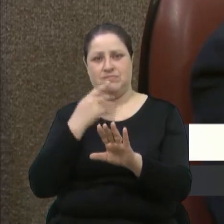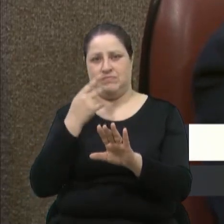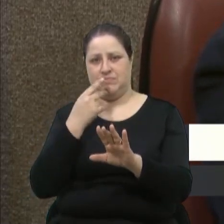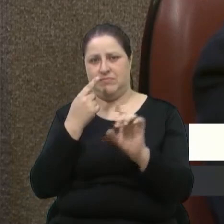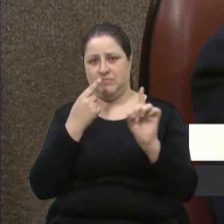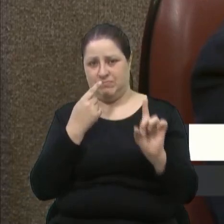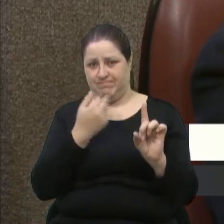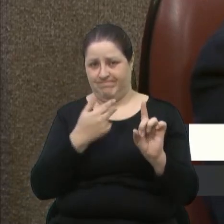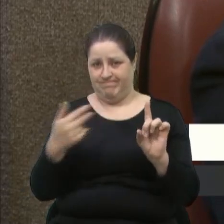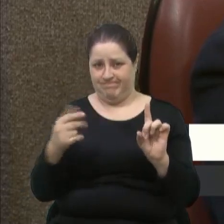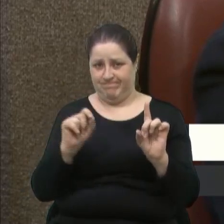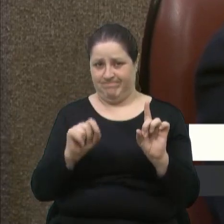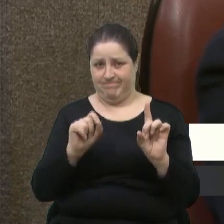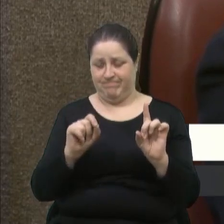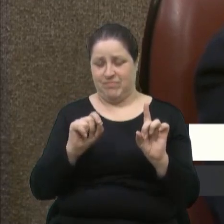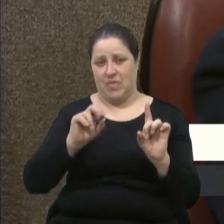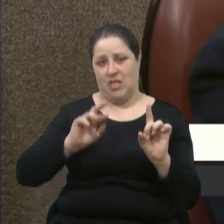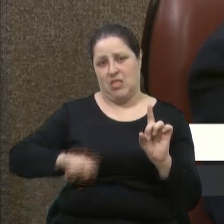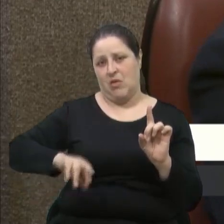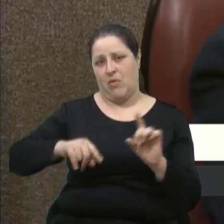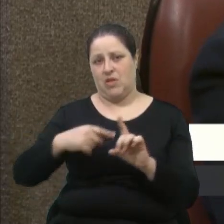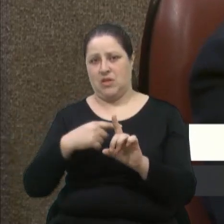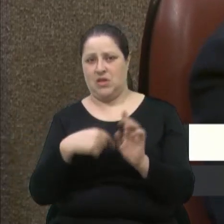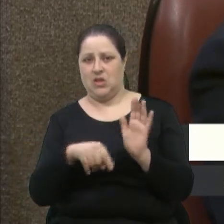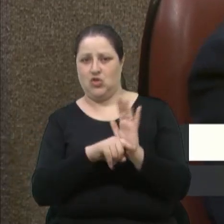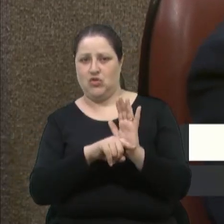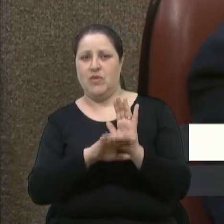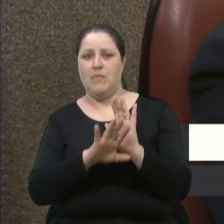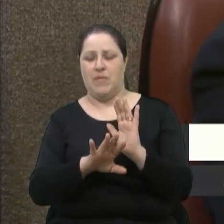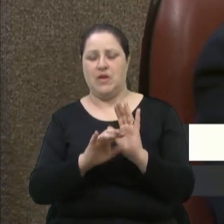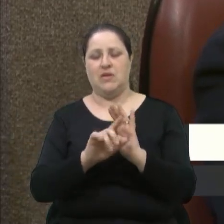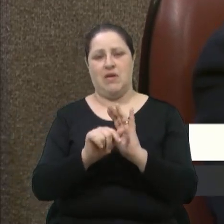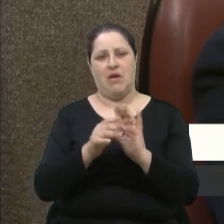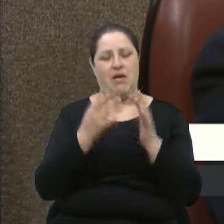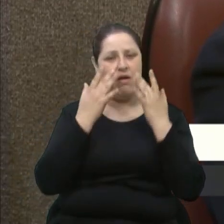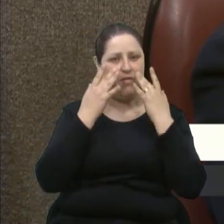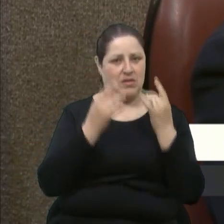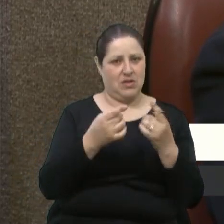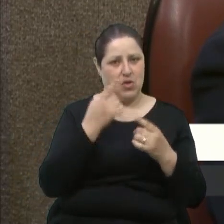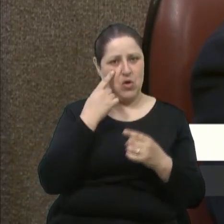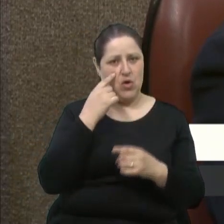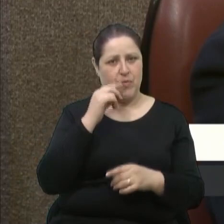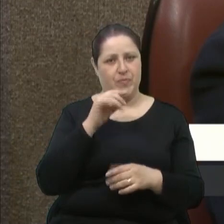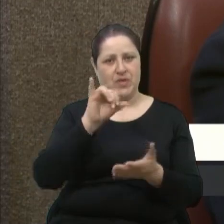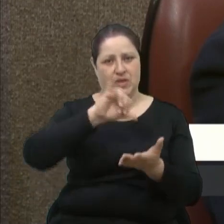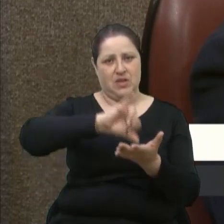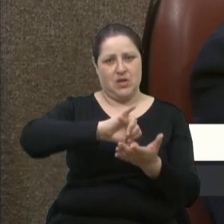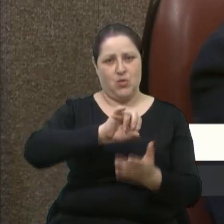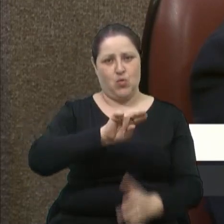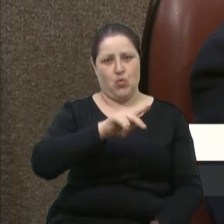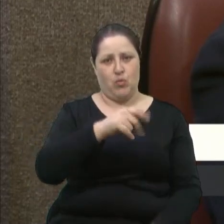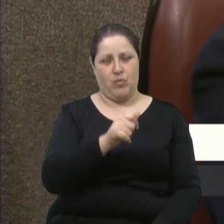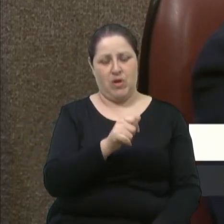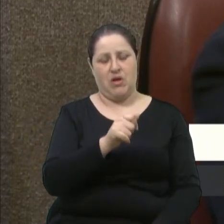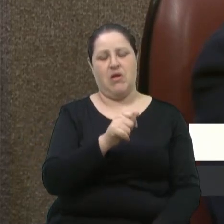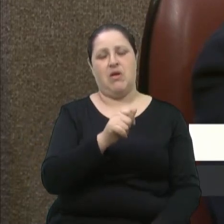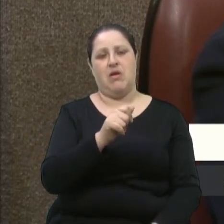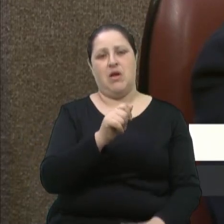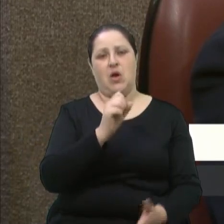uma questão que não é negativa, mas é um alerta. A UPA Central acaba o contrato dela em